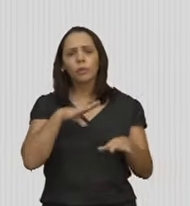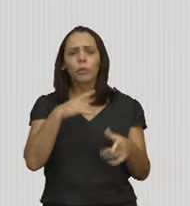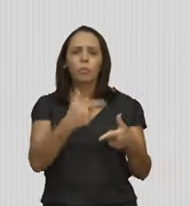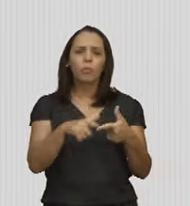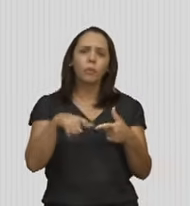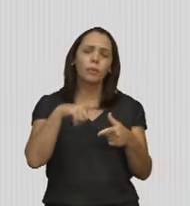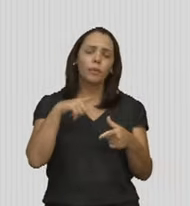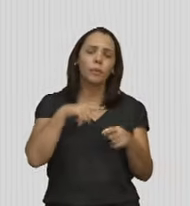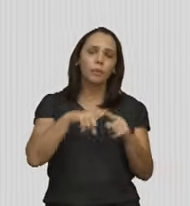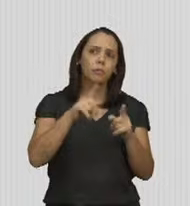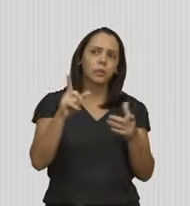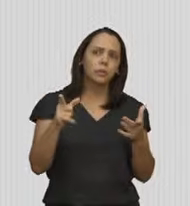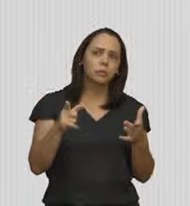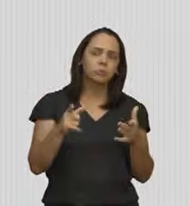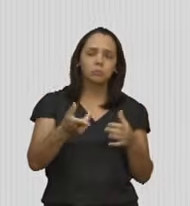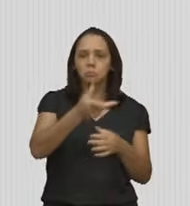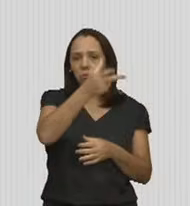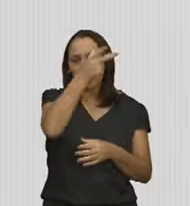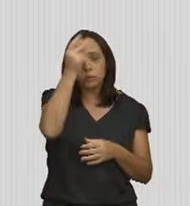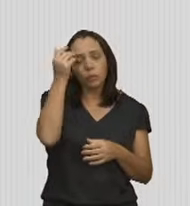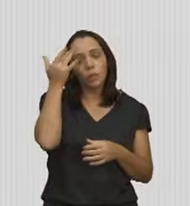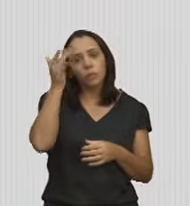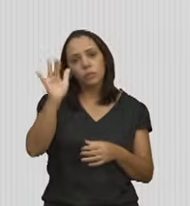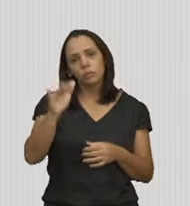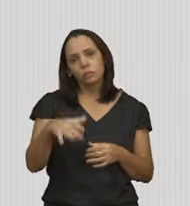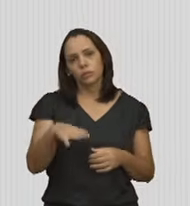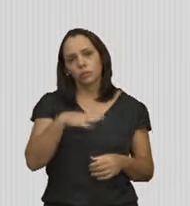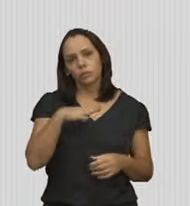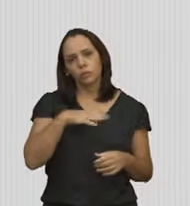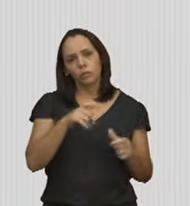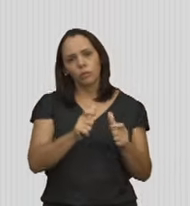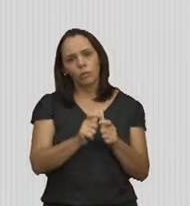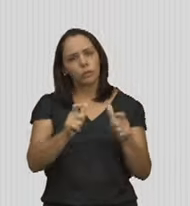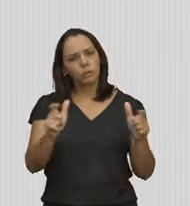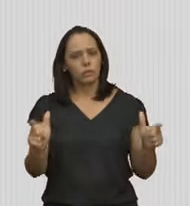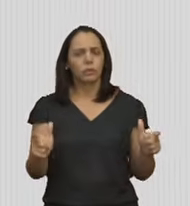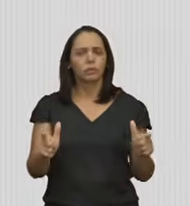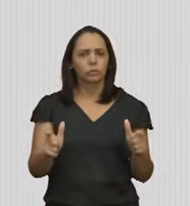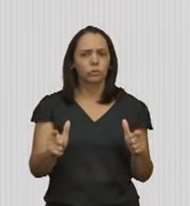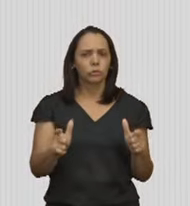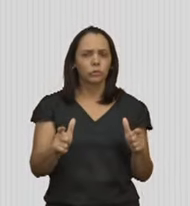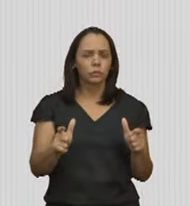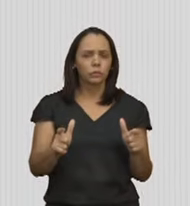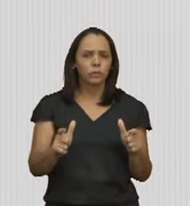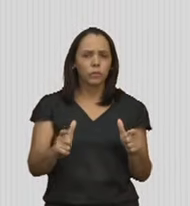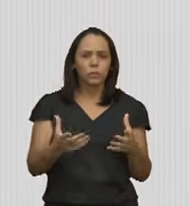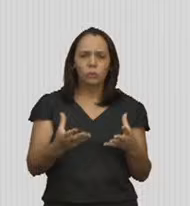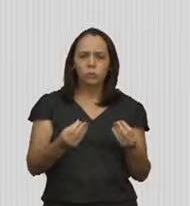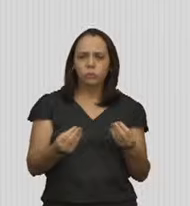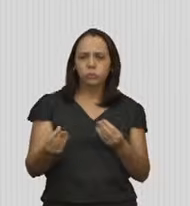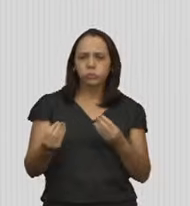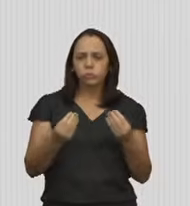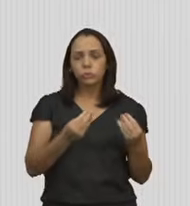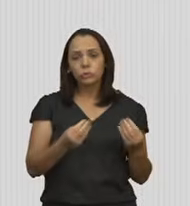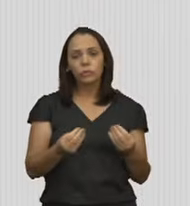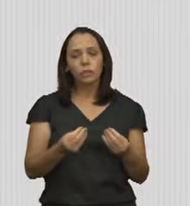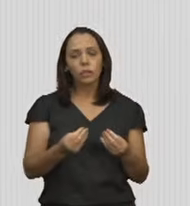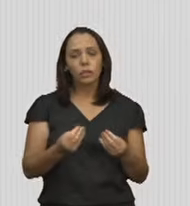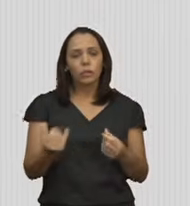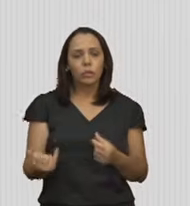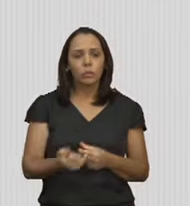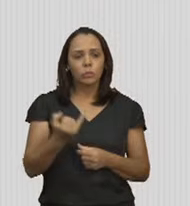público sequer toma ciência. Jacareí é uma cidade enorme territorialmente, uma cidade muito grande populacionalmente. É muito importante